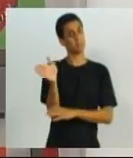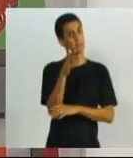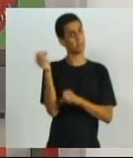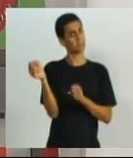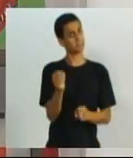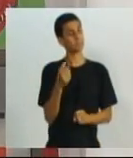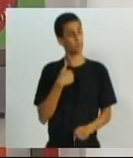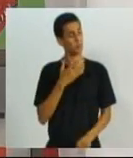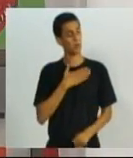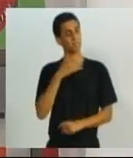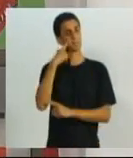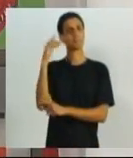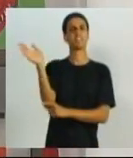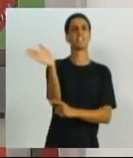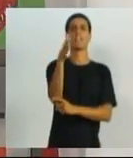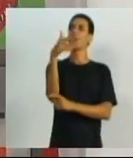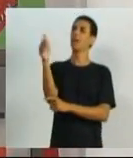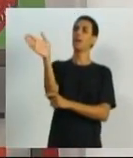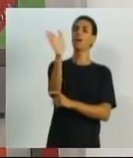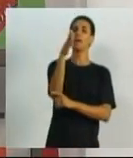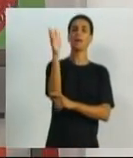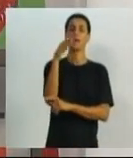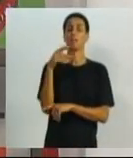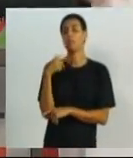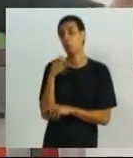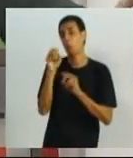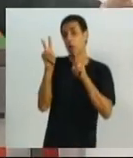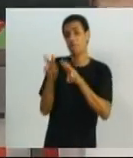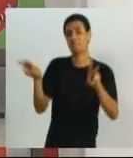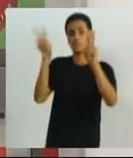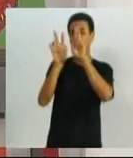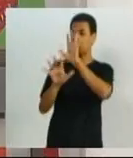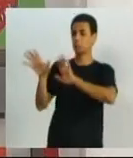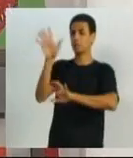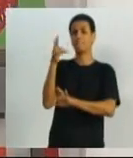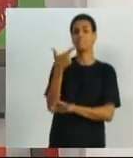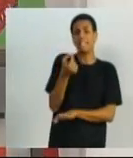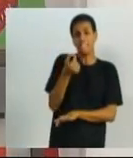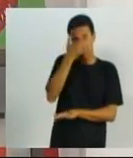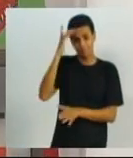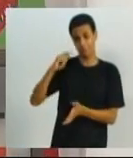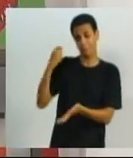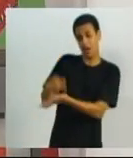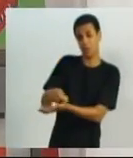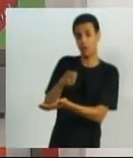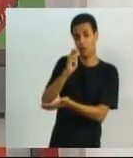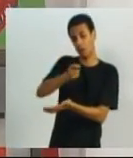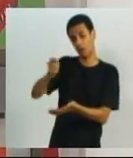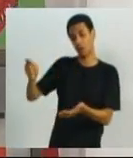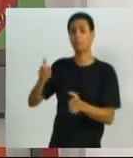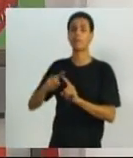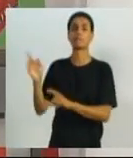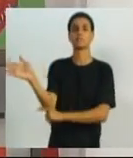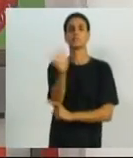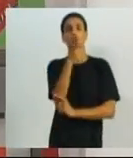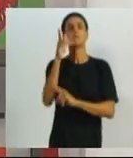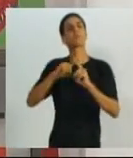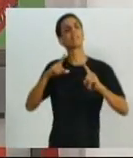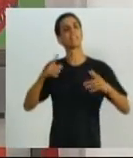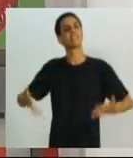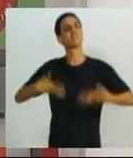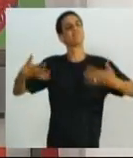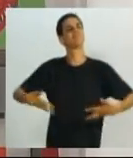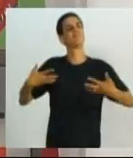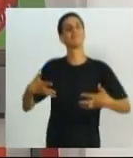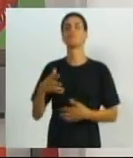que eu gosto de ver uma bandeira tremulando, mesmo que seja degradante, ver 20 pessoas pagas segurando uma bandeira. Mas tem aquele entusiasmo, às vezes,